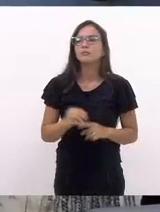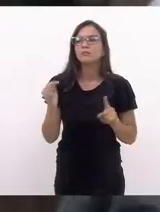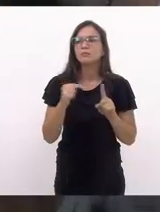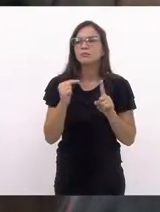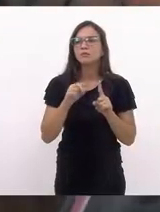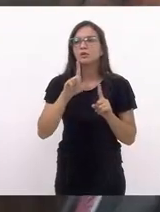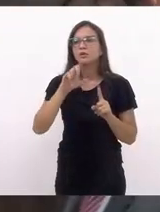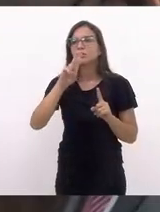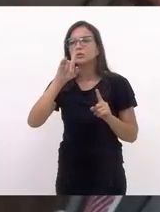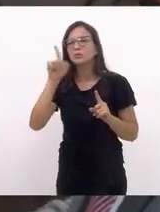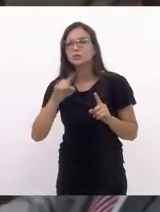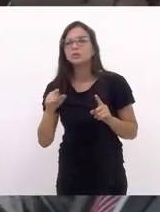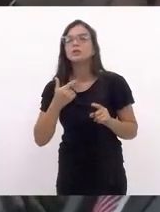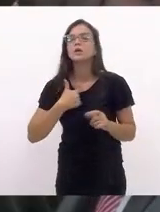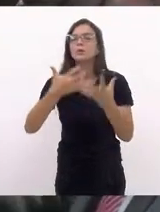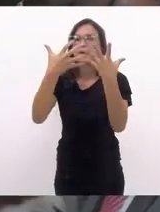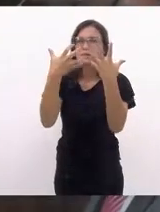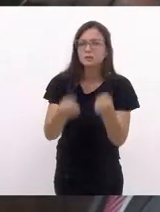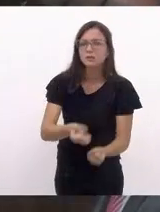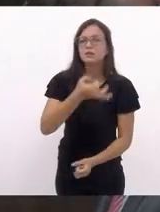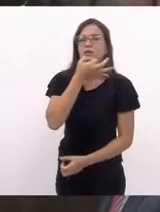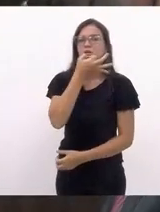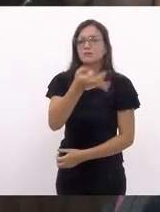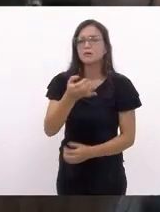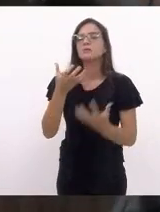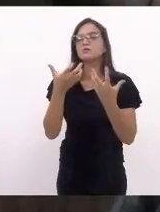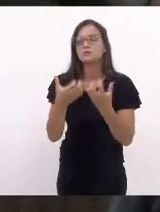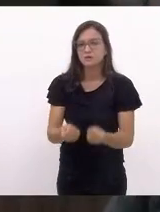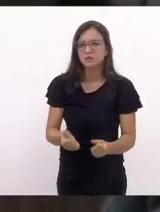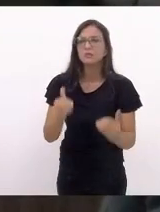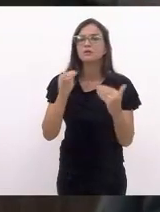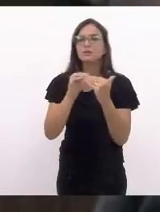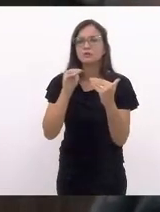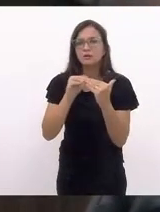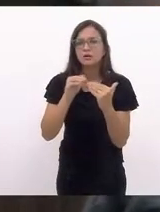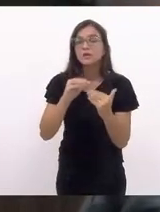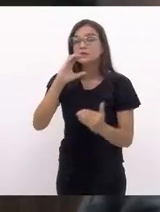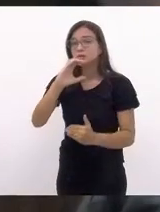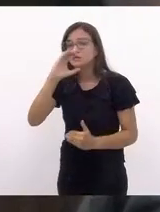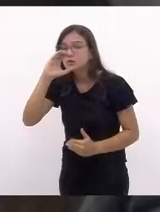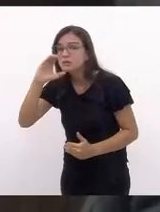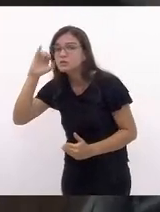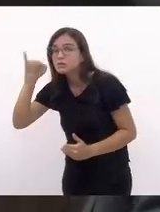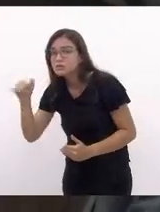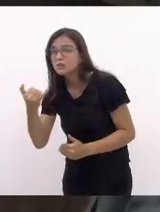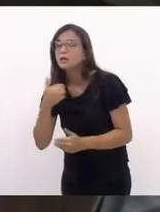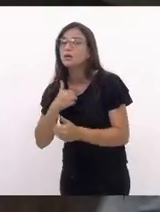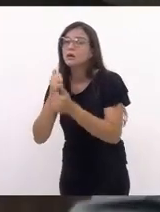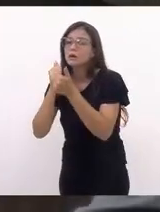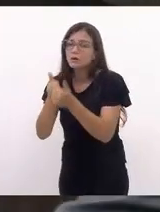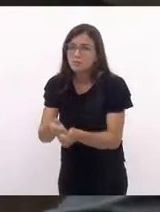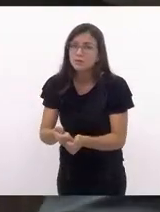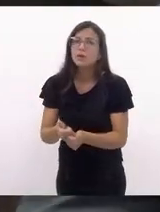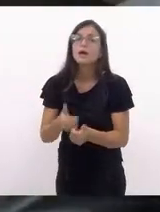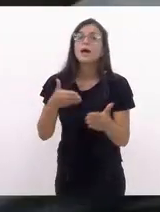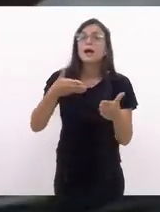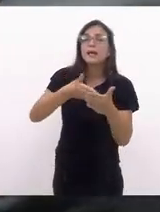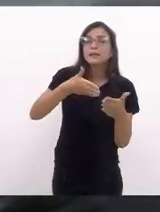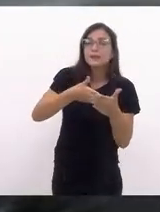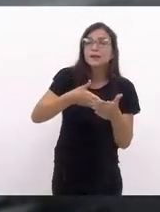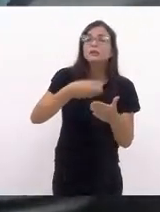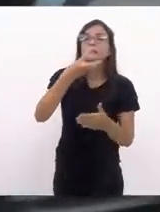votamos favorável constante substitutivo da ccj que estende o prazo até 30 do